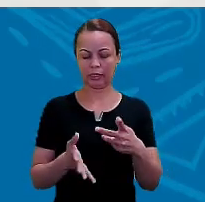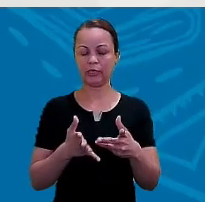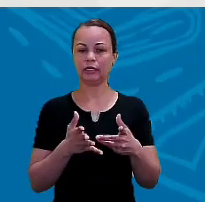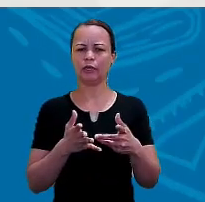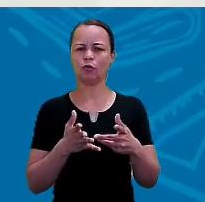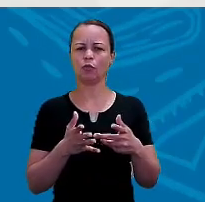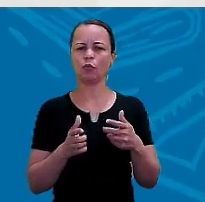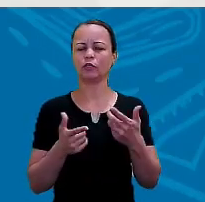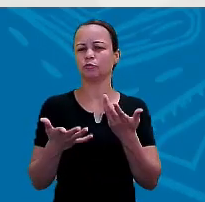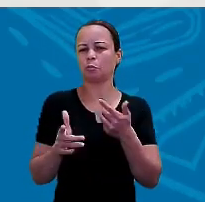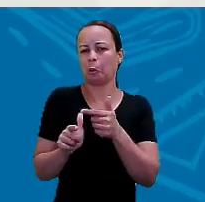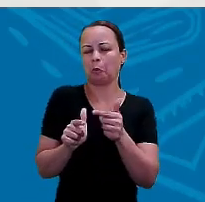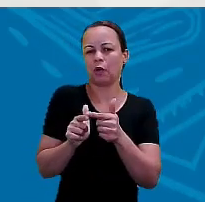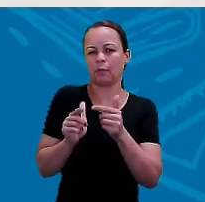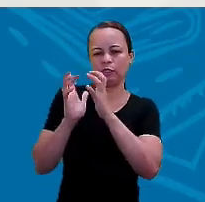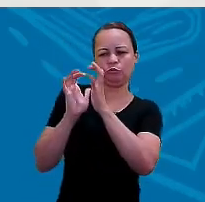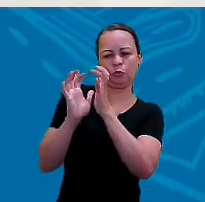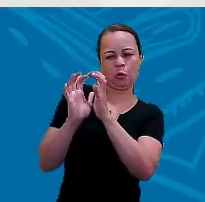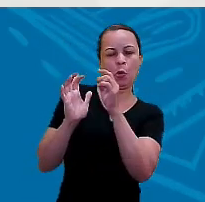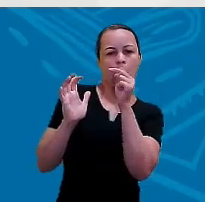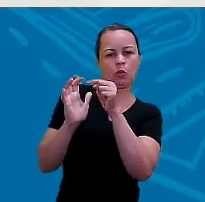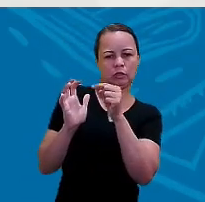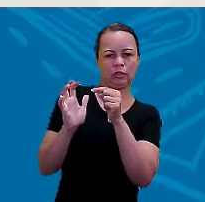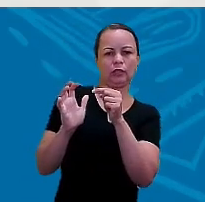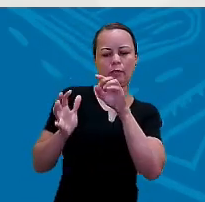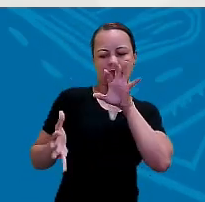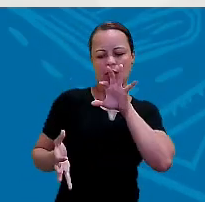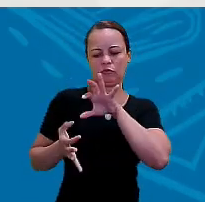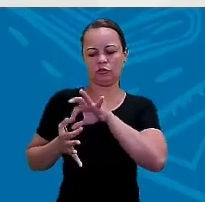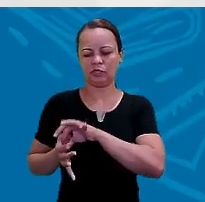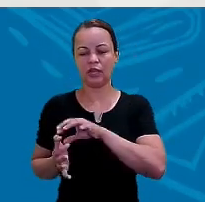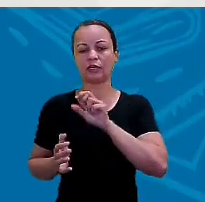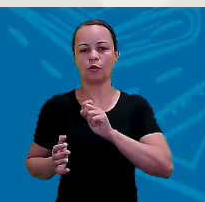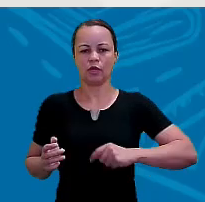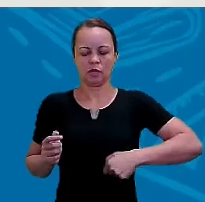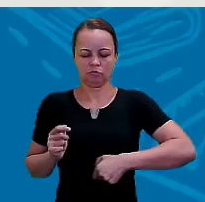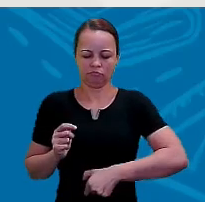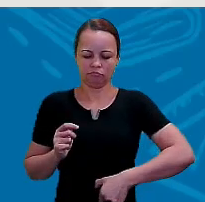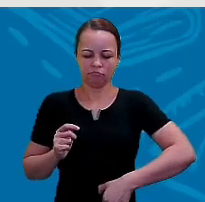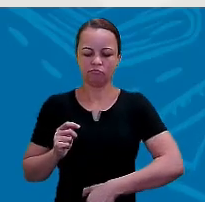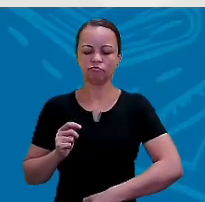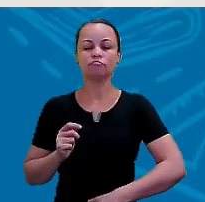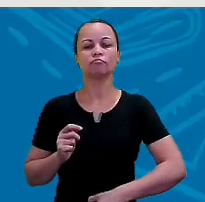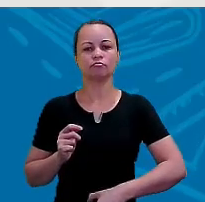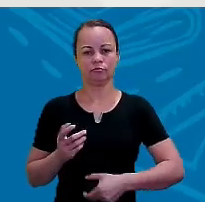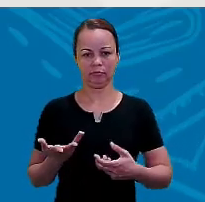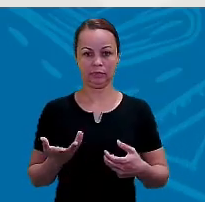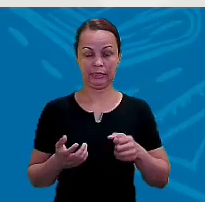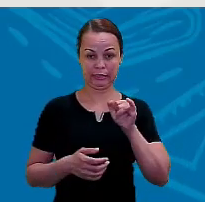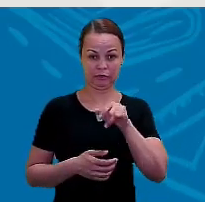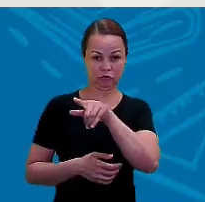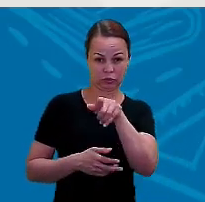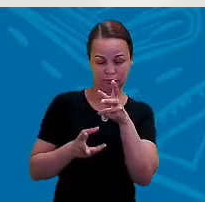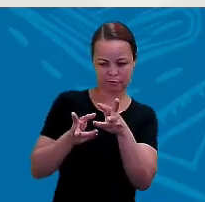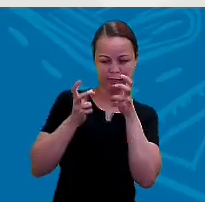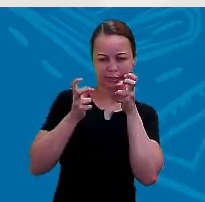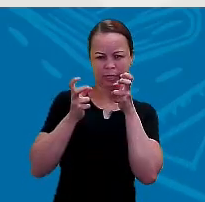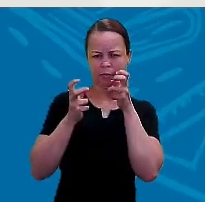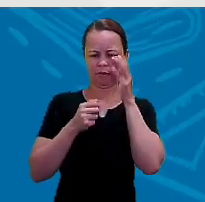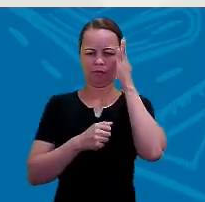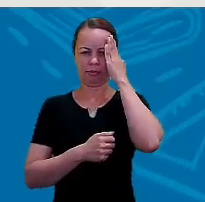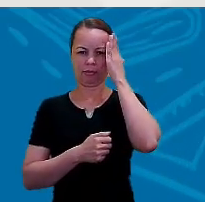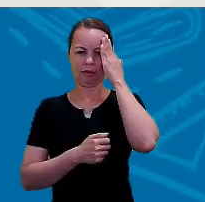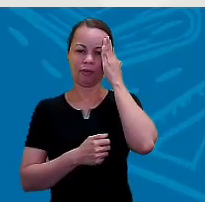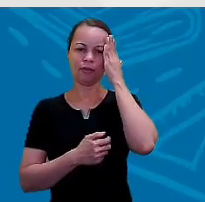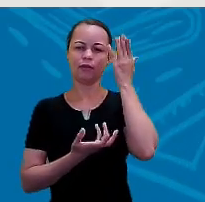neurológica também estão associadas ao nosso sistema digestório. Se você perceber, você entender que